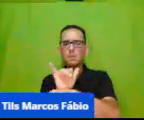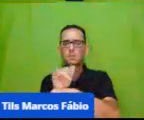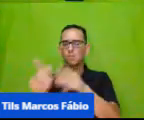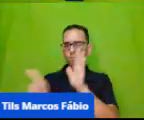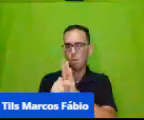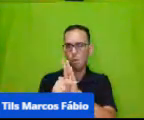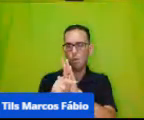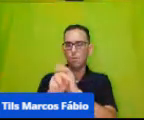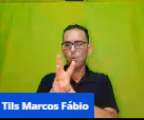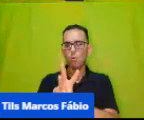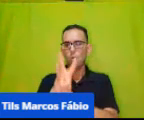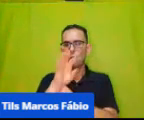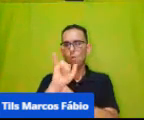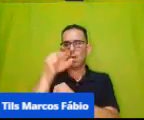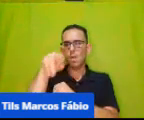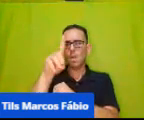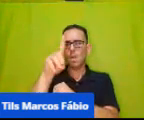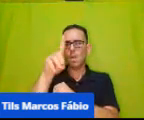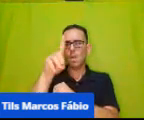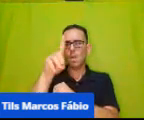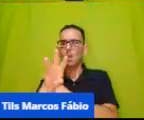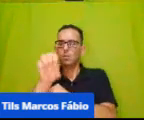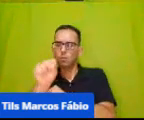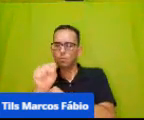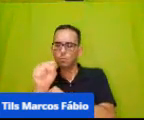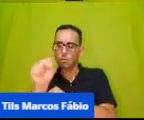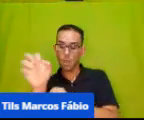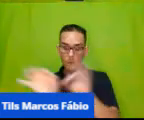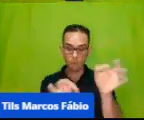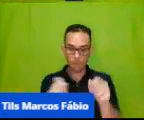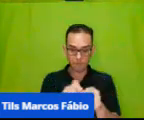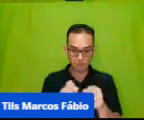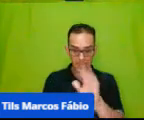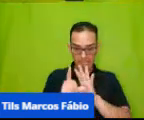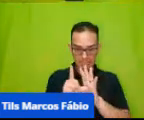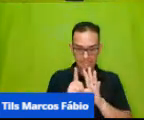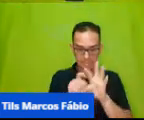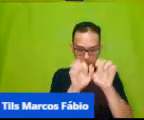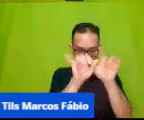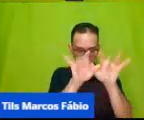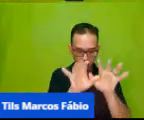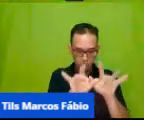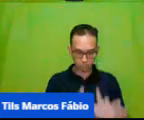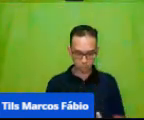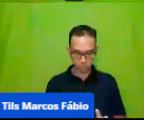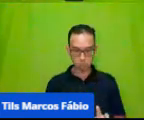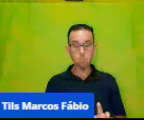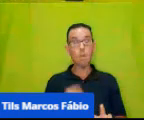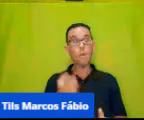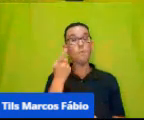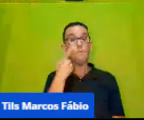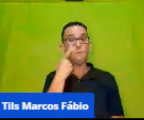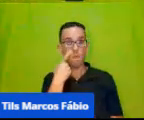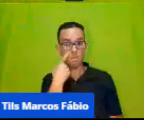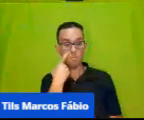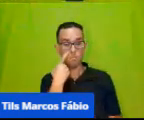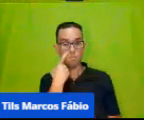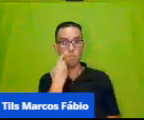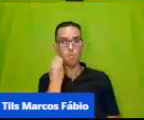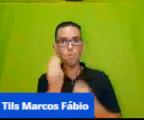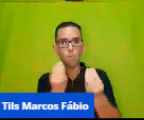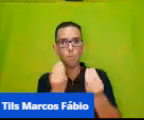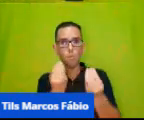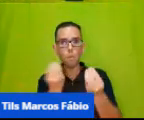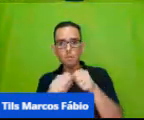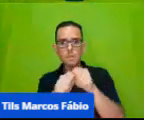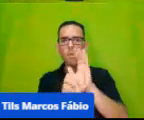pode... eu costumo, assim, preparar um texto, né? Eu vejo qual é a atividade que eu quero trabalhar com esses alunos, qual é o conceito